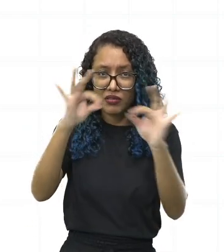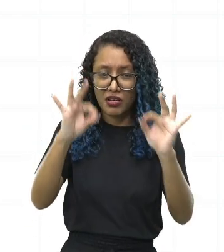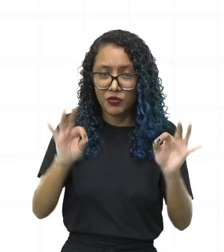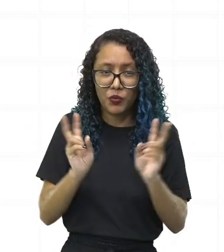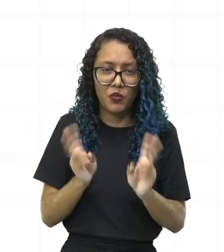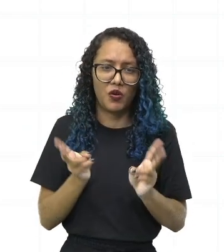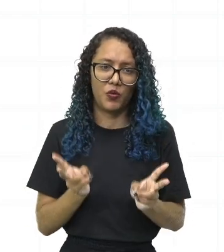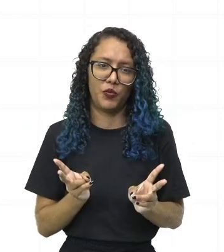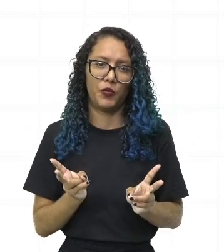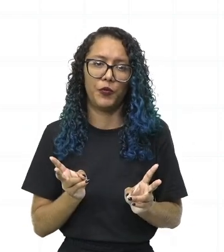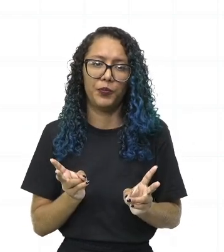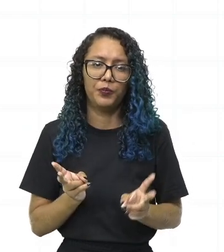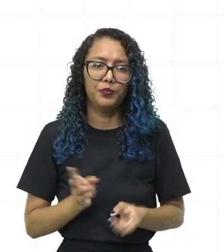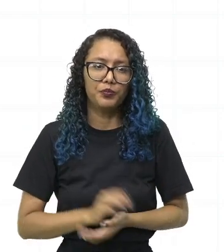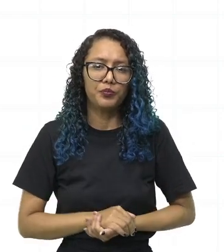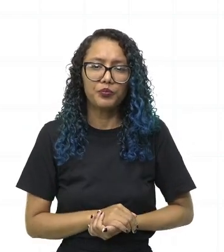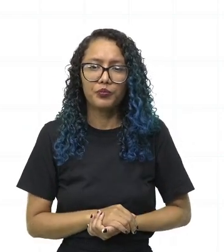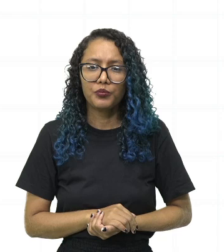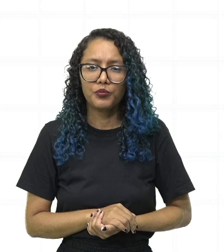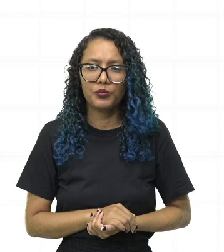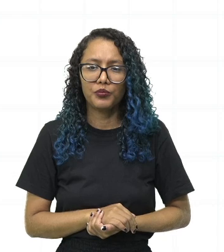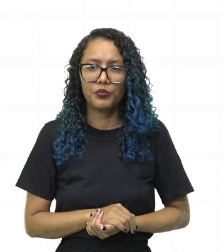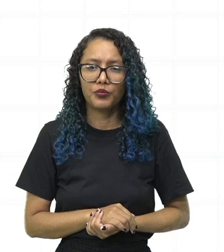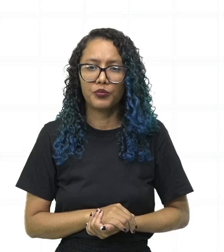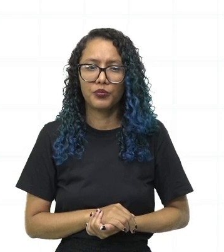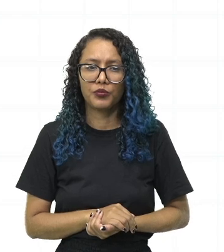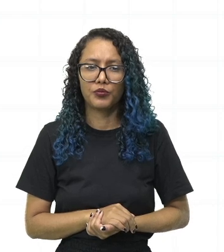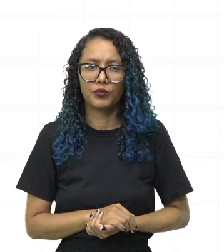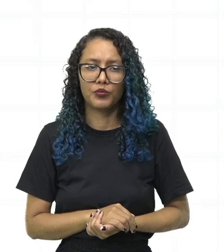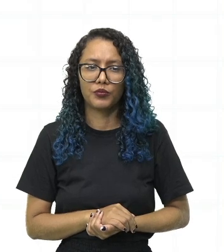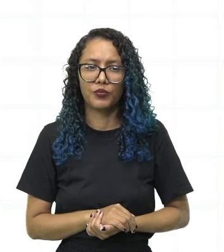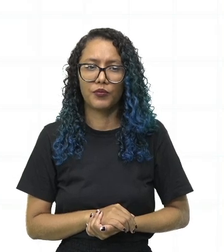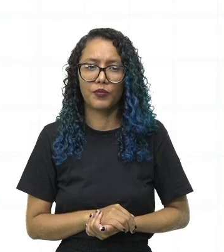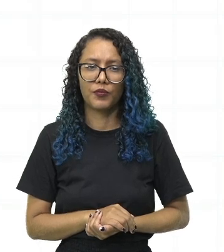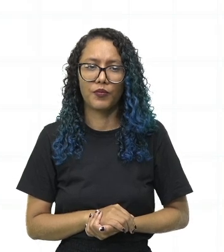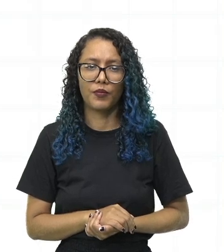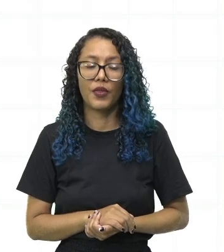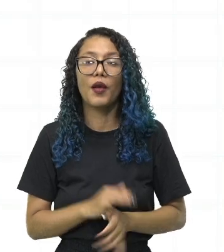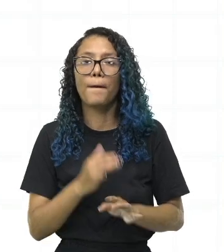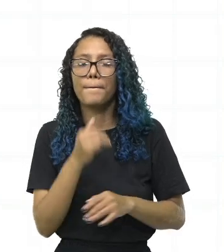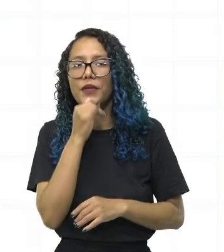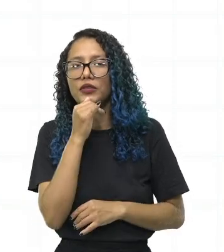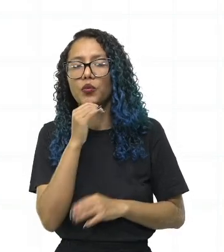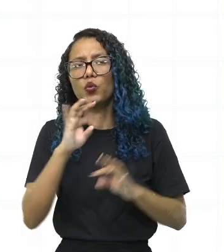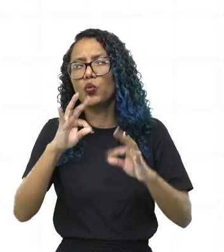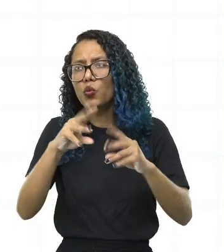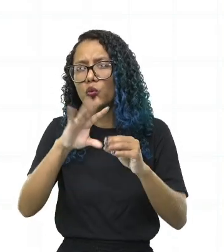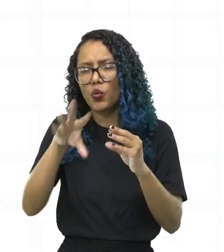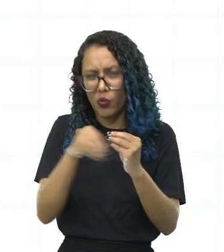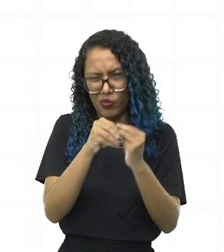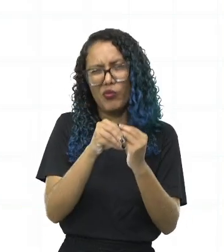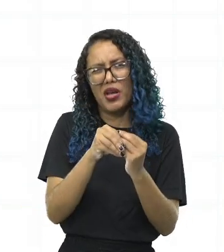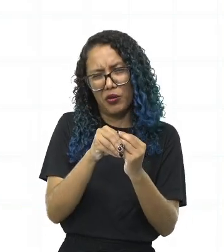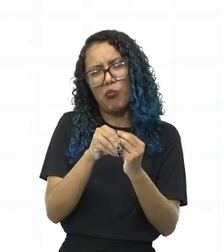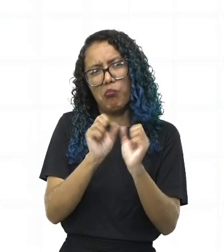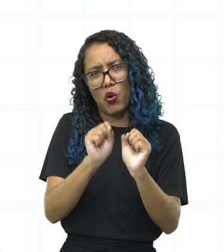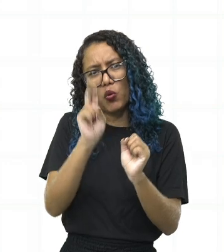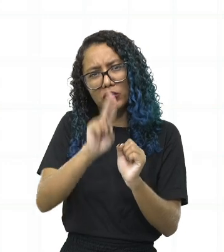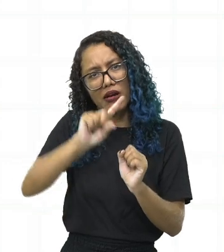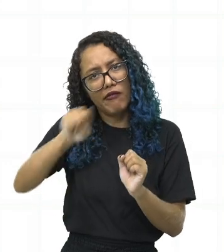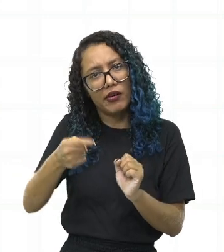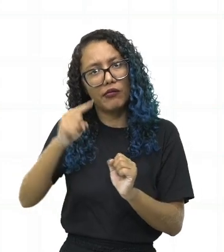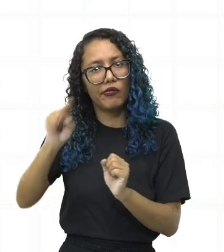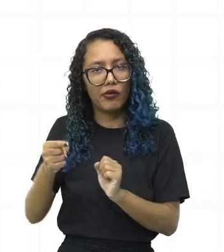tá? Exerce a mesma função sintática. Então, de repente, são todos complemento, tá bom? Vai ser nessa pegada. Então, olha